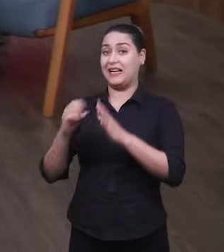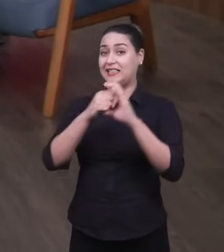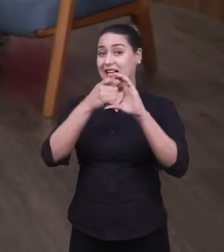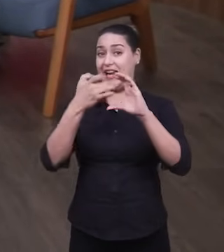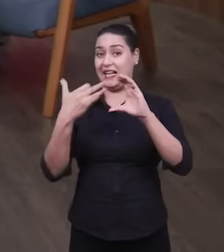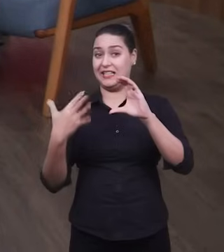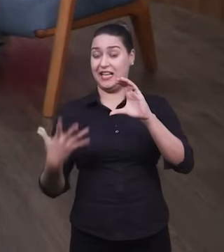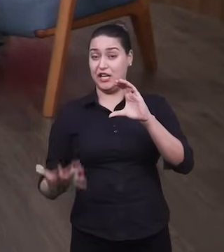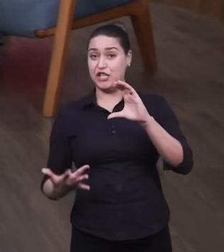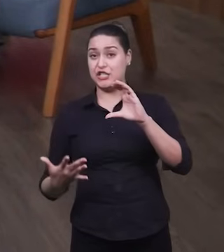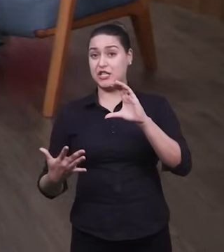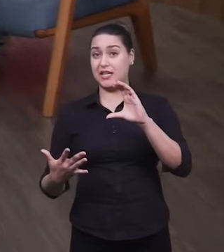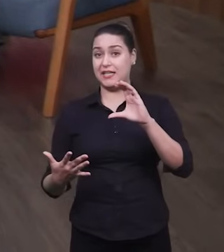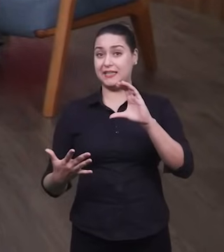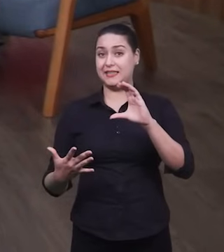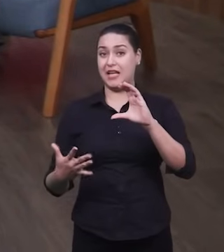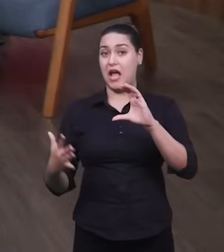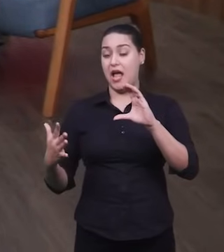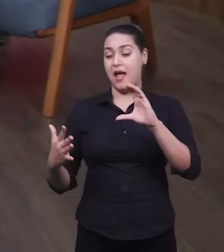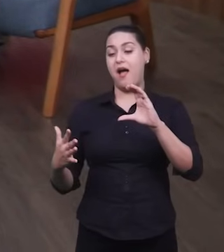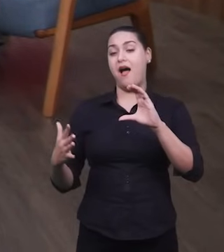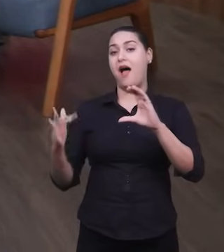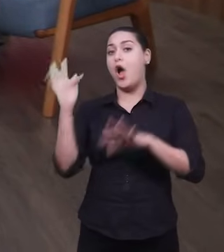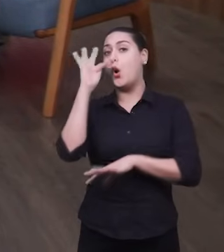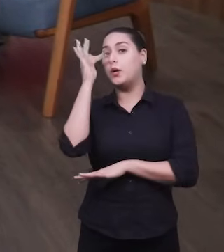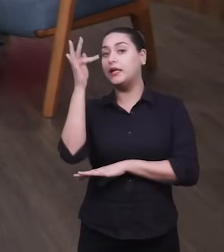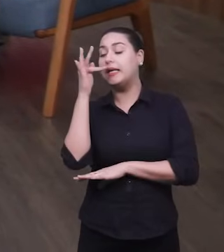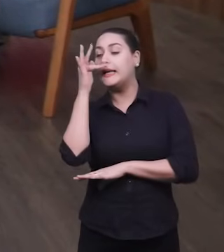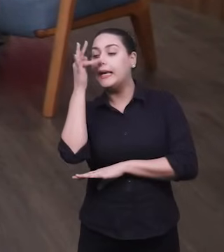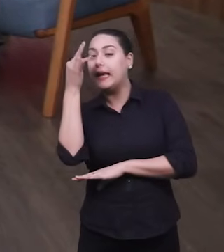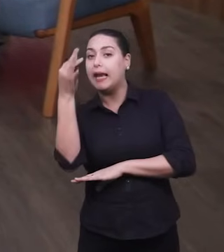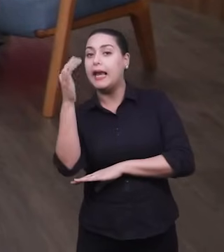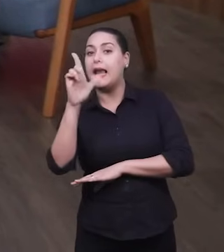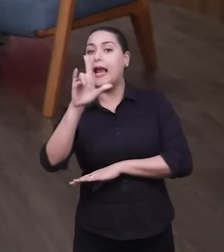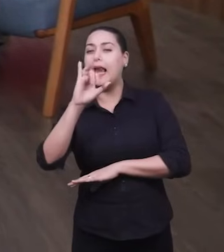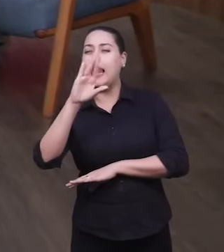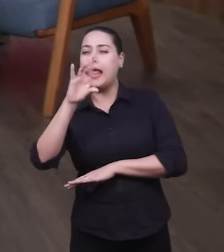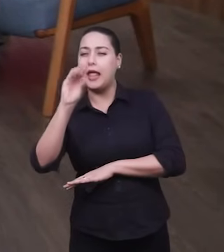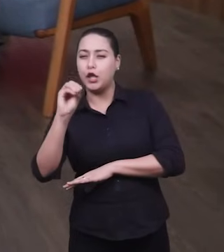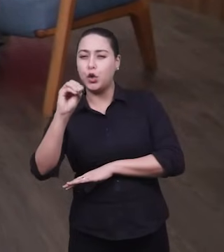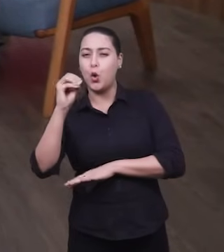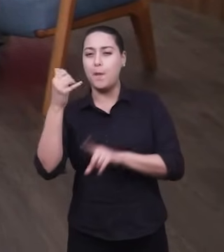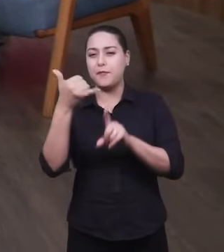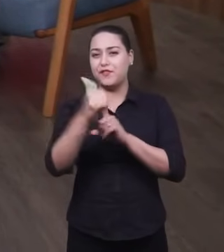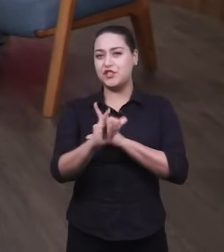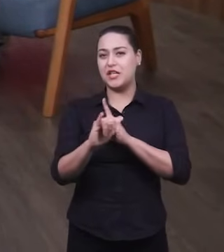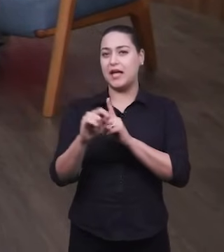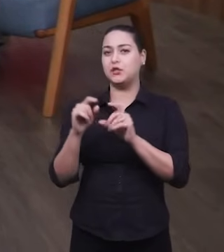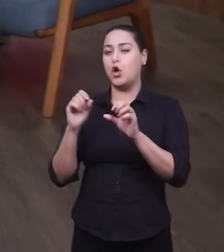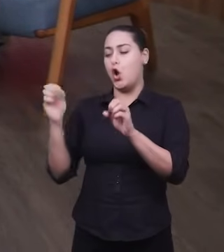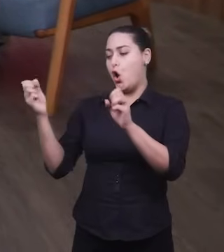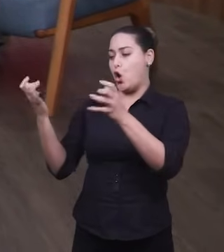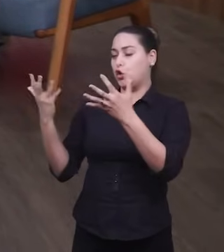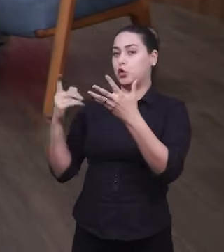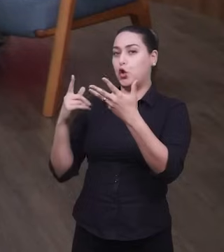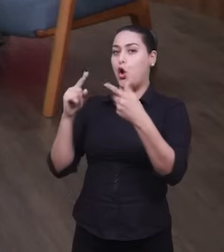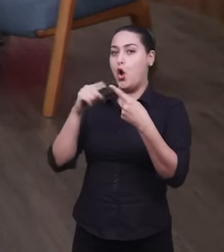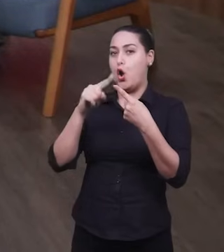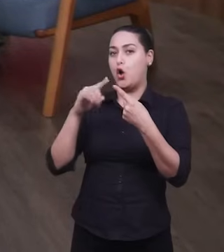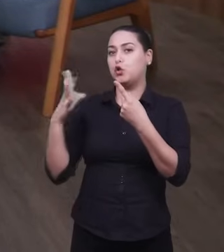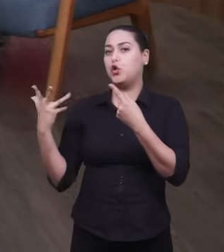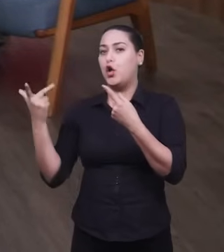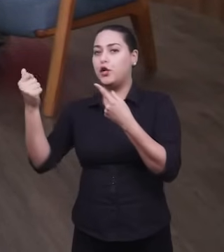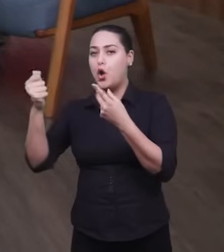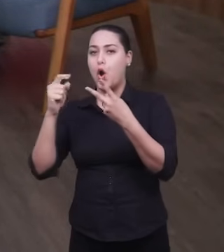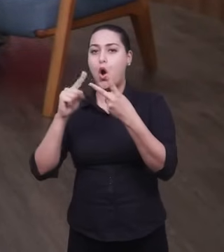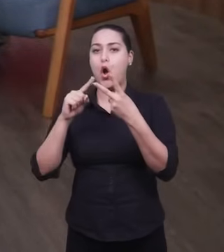gloriosa, ela não tem mácula. Aí a referência ao lírio, né? É o lírio profetizado. Exatamente. É o lírio profetizado. Gloriosa, sem mácula, nem